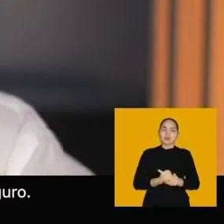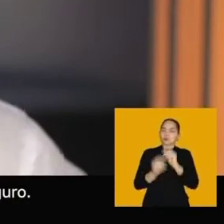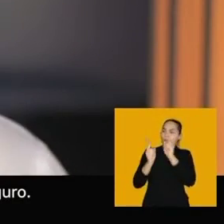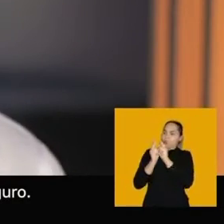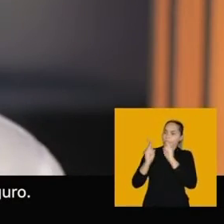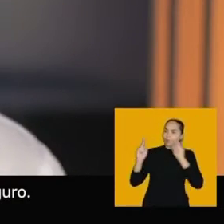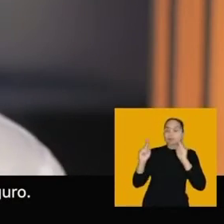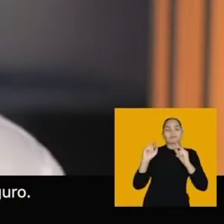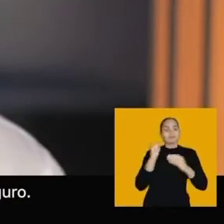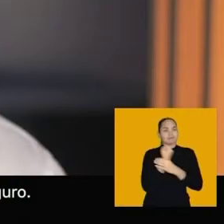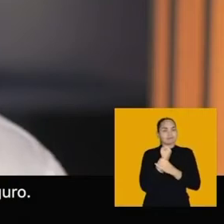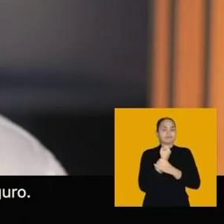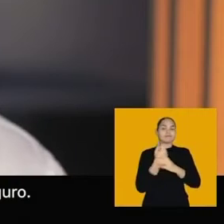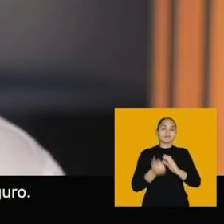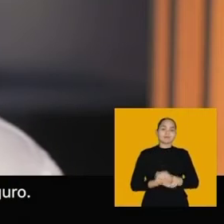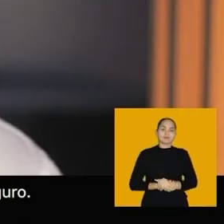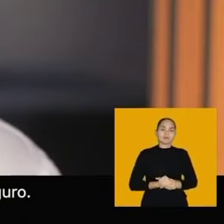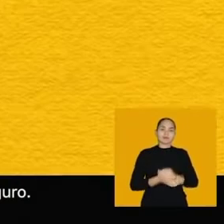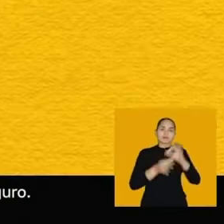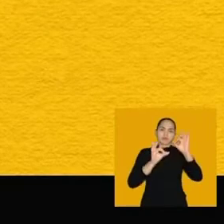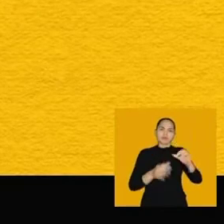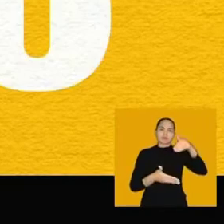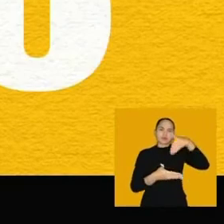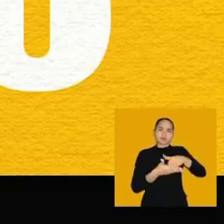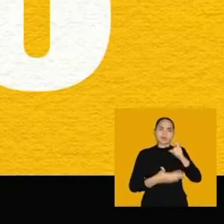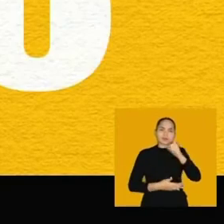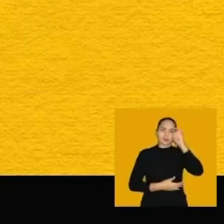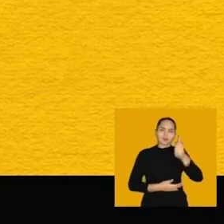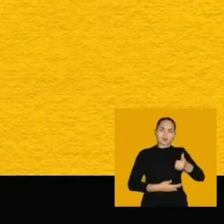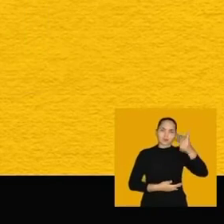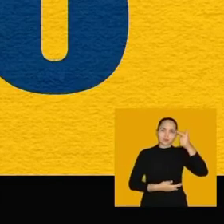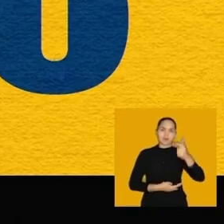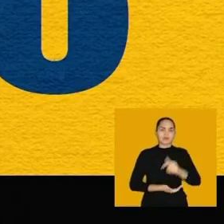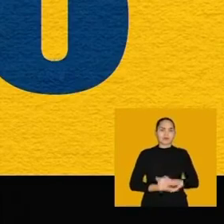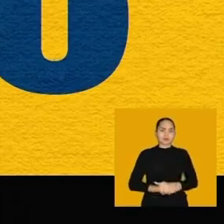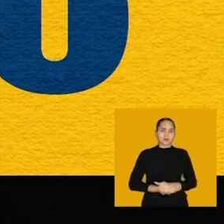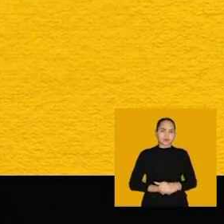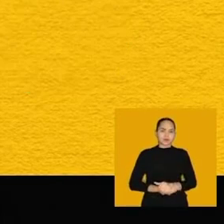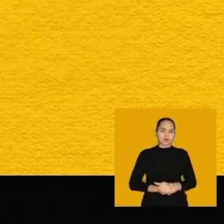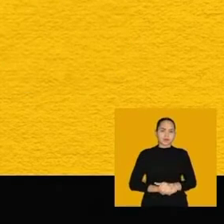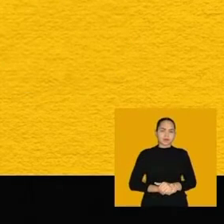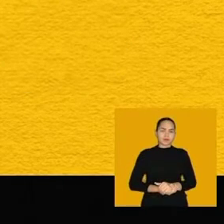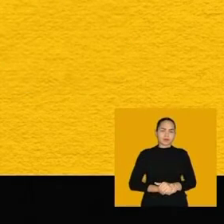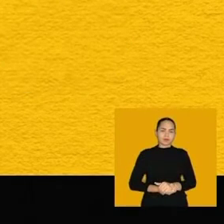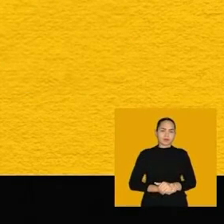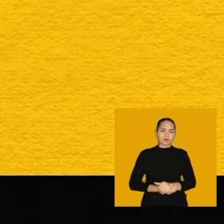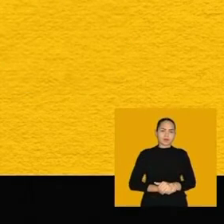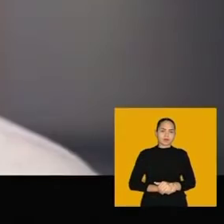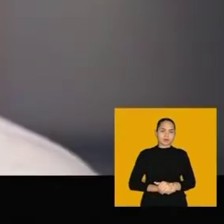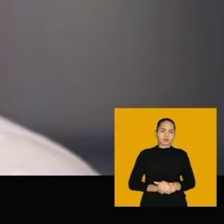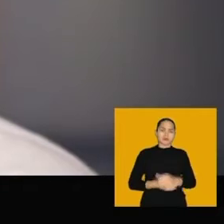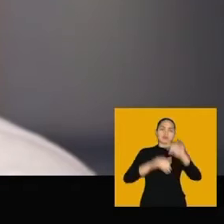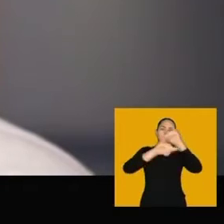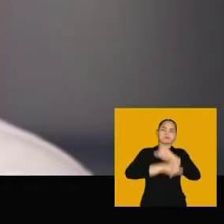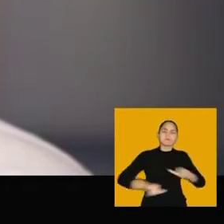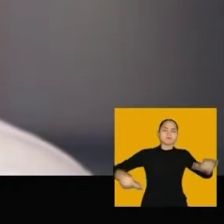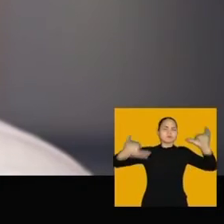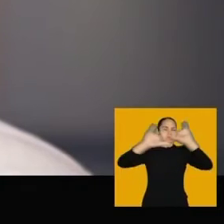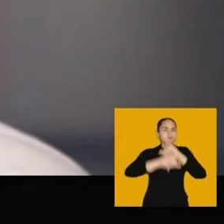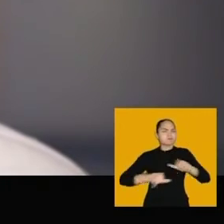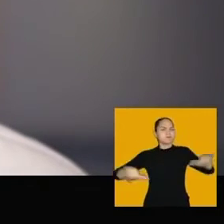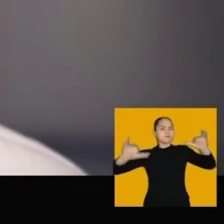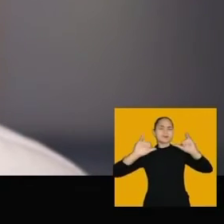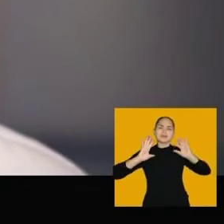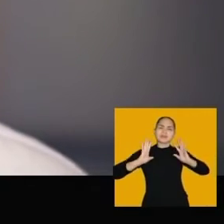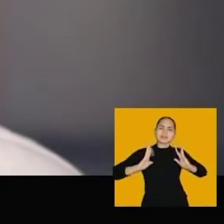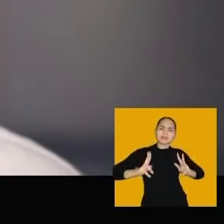aglomerações e mantenha um distanciamento seguro. Vote certo. Vote Sarto 12. Estamos fazendo uma